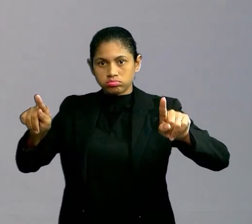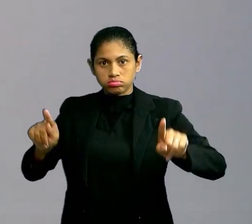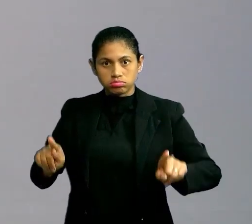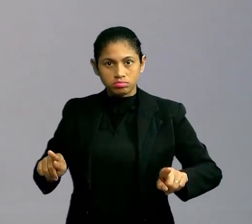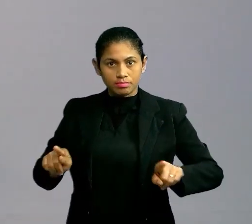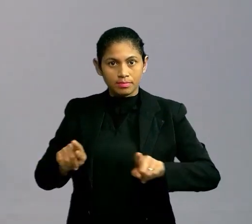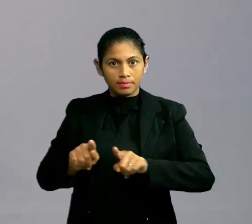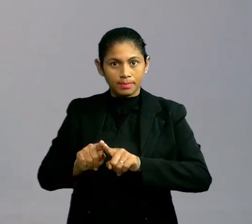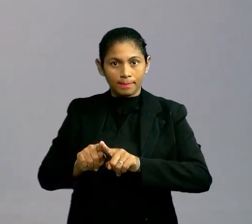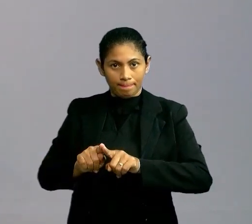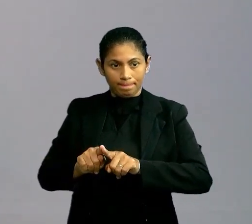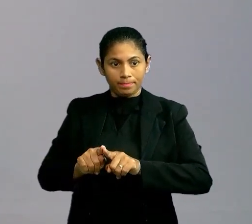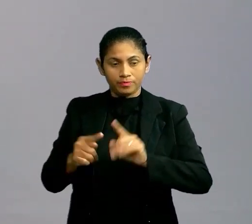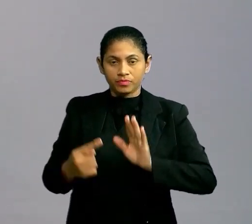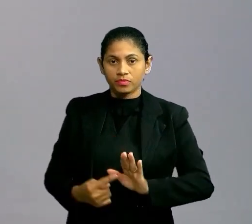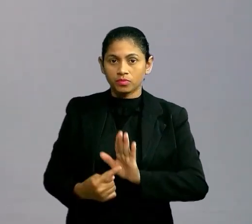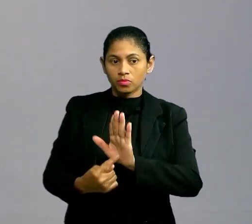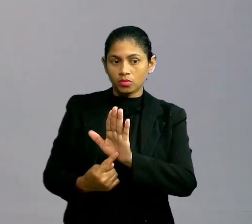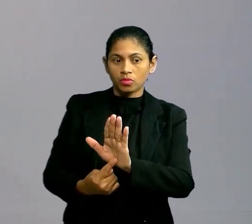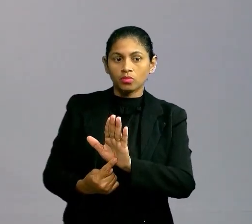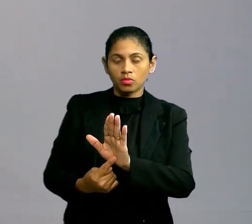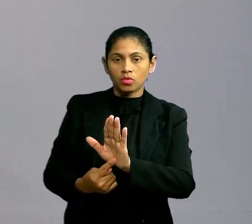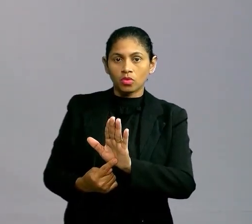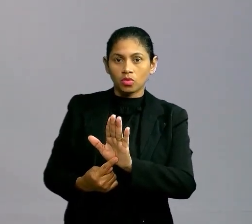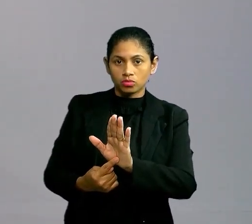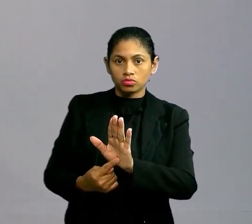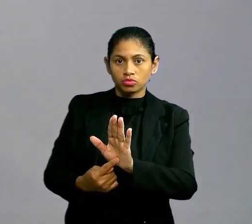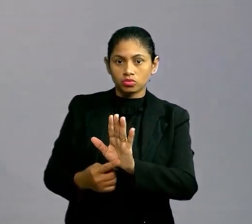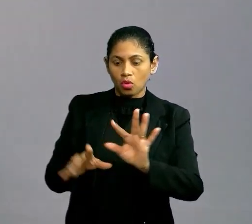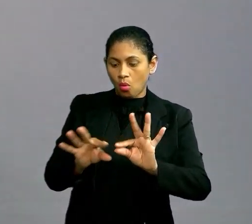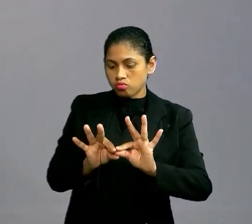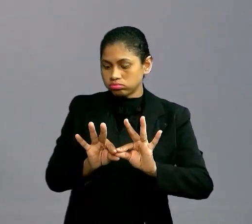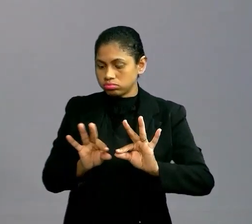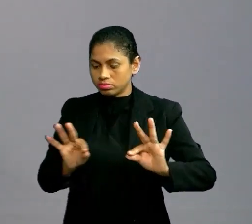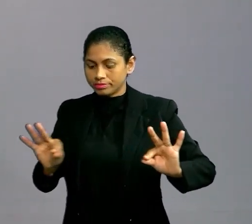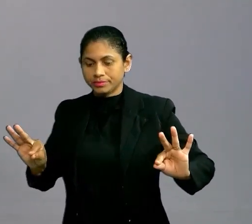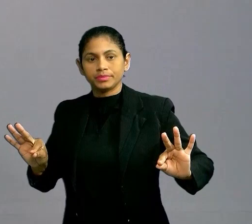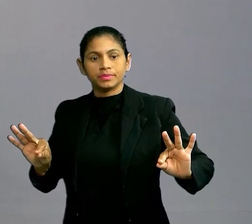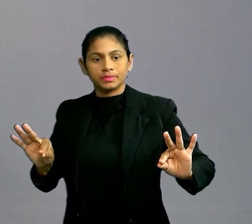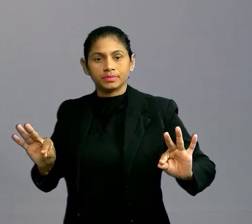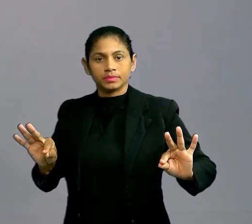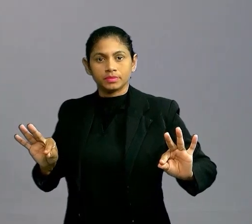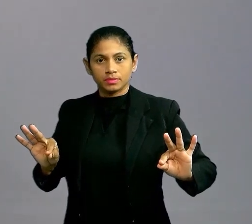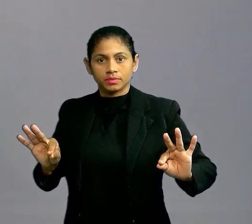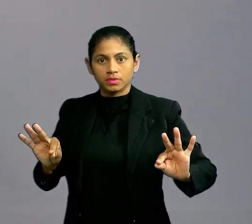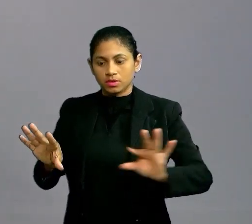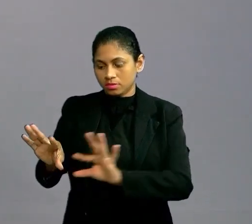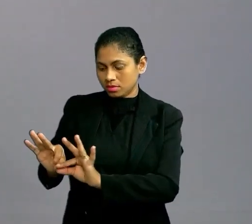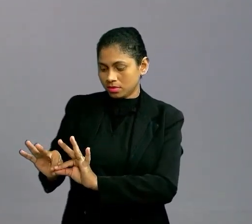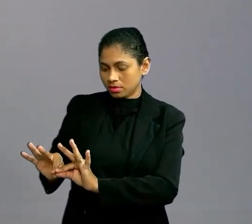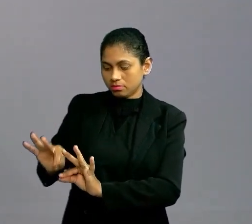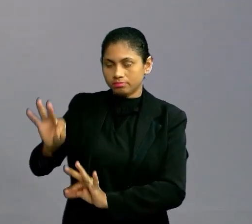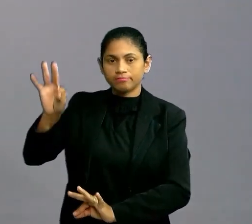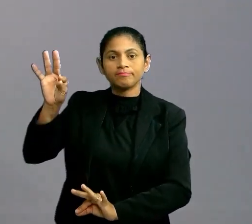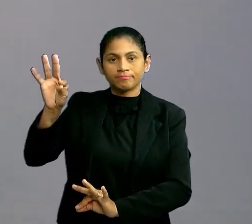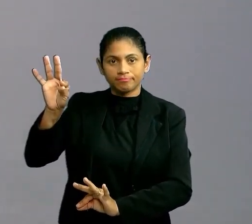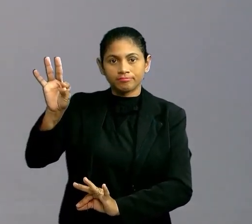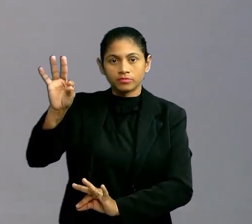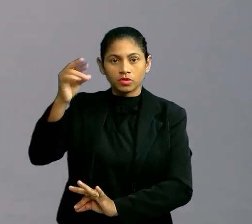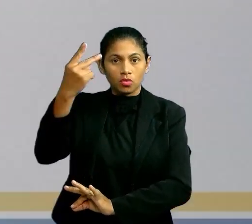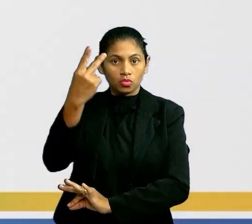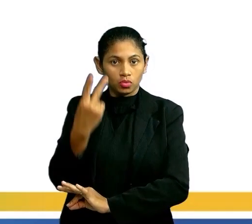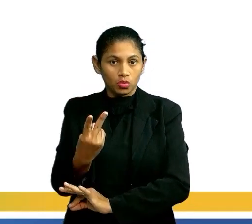o comprimento da circunferência, que é 2πr, e aqui corresponde à altura. Então vai ser 2πr vezes